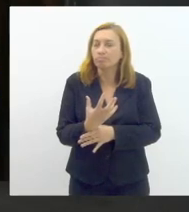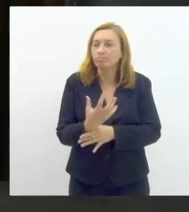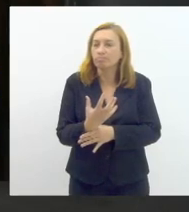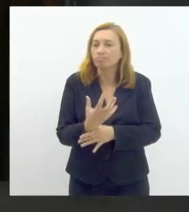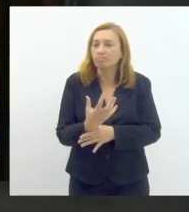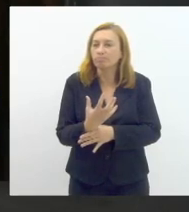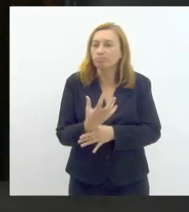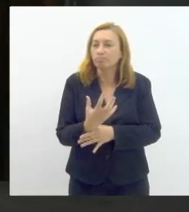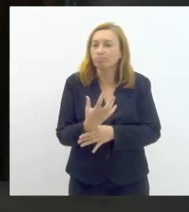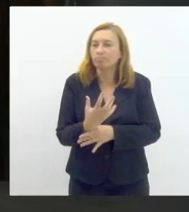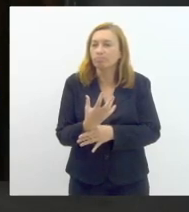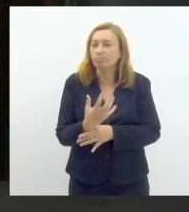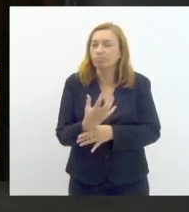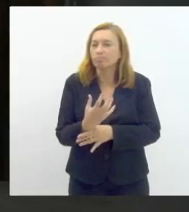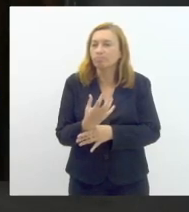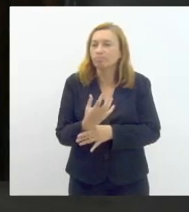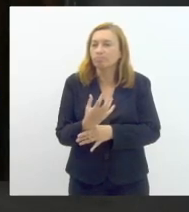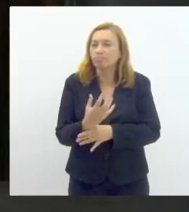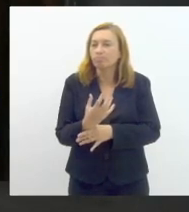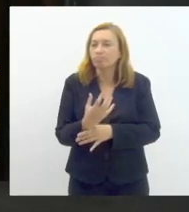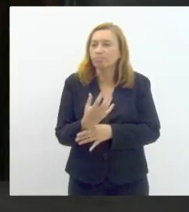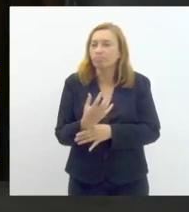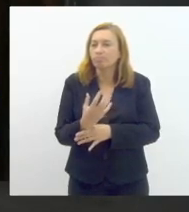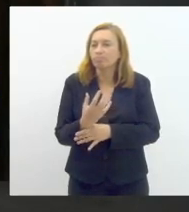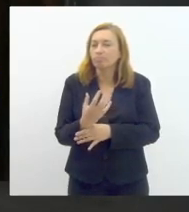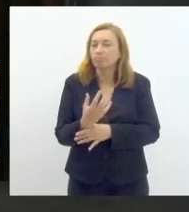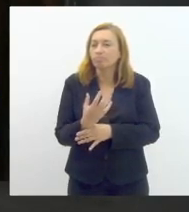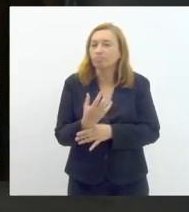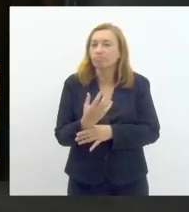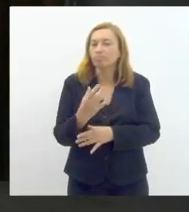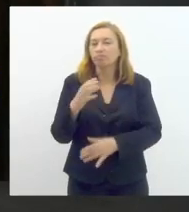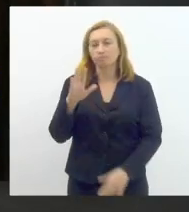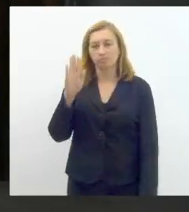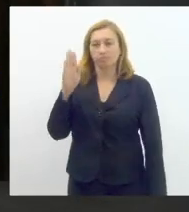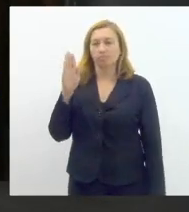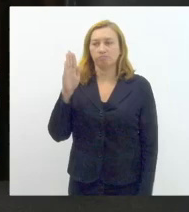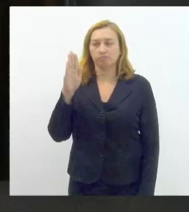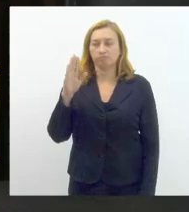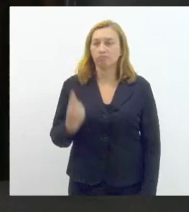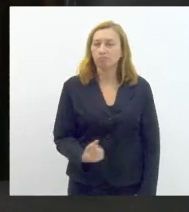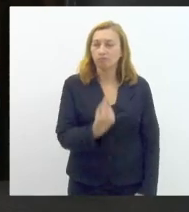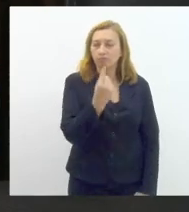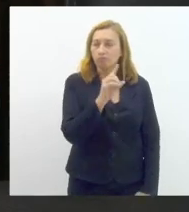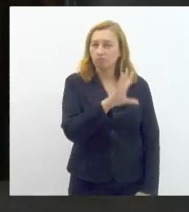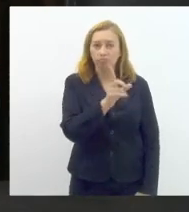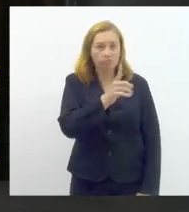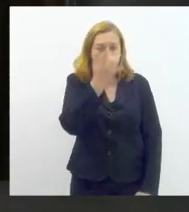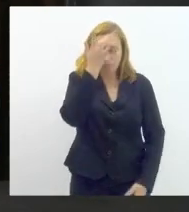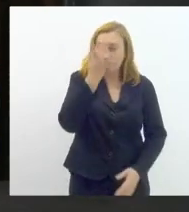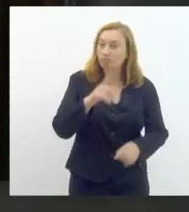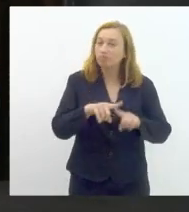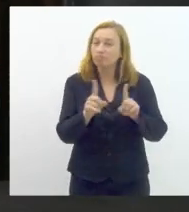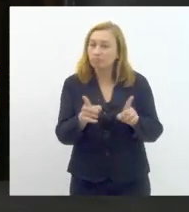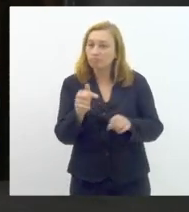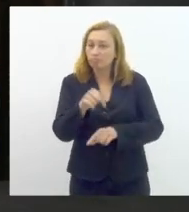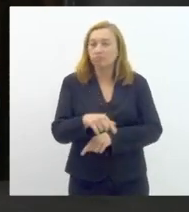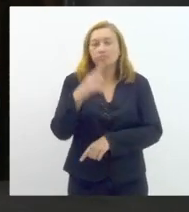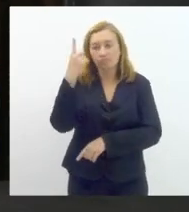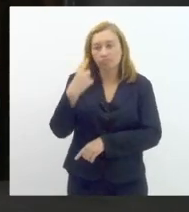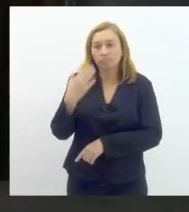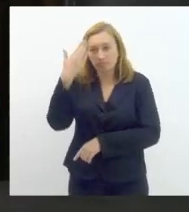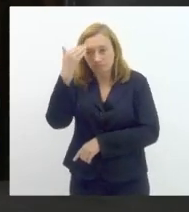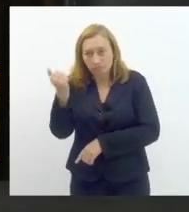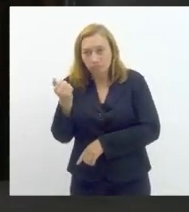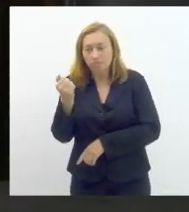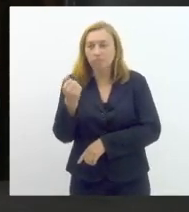essa coisa de candidatura única, que não é fácil. Não é fácil. Mas a gente aqui, a Dani sabe bem, a